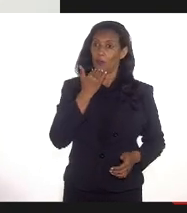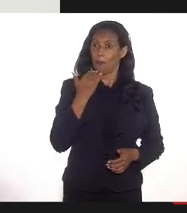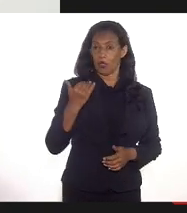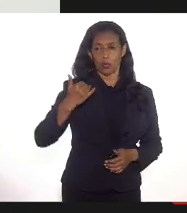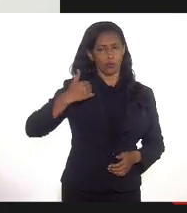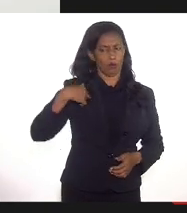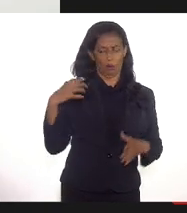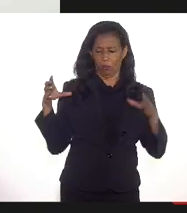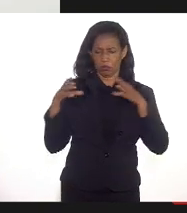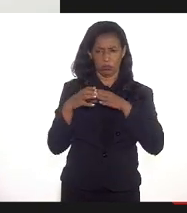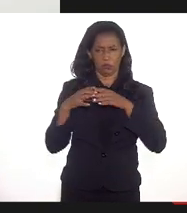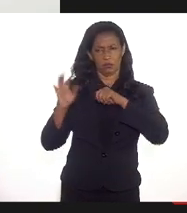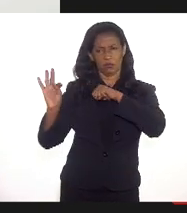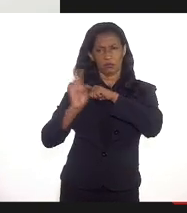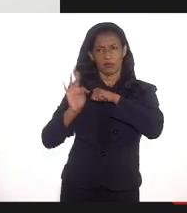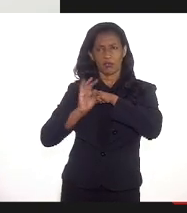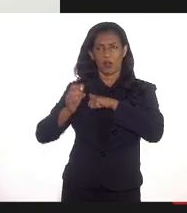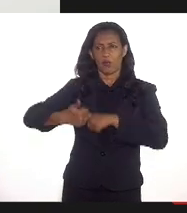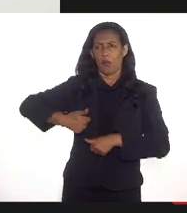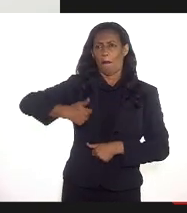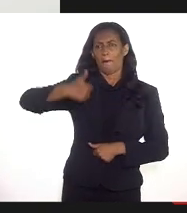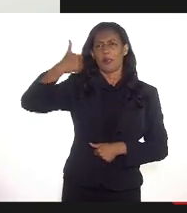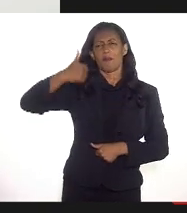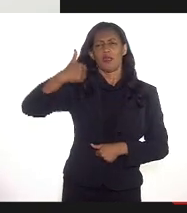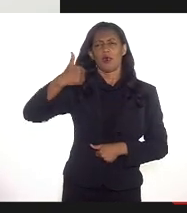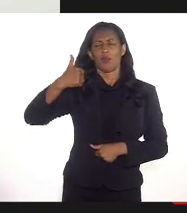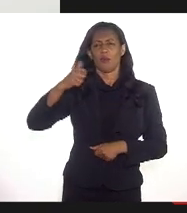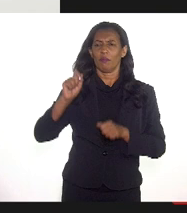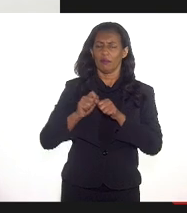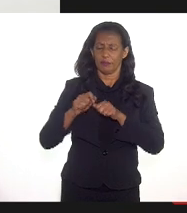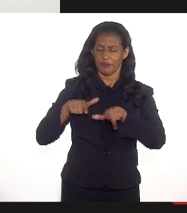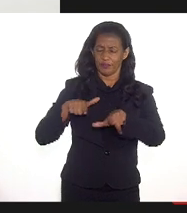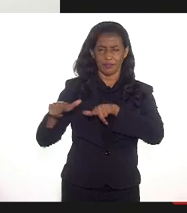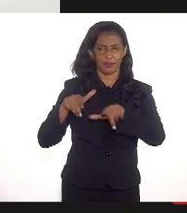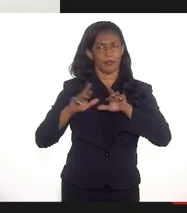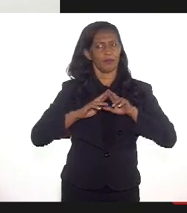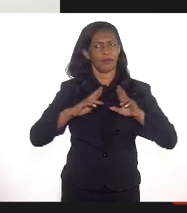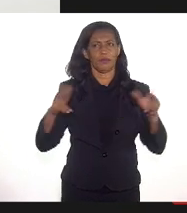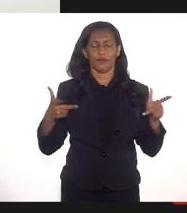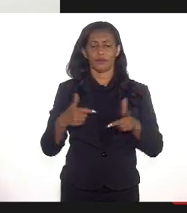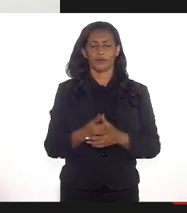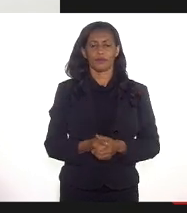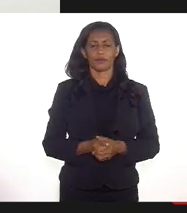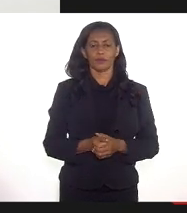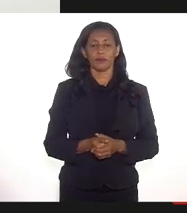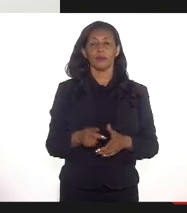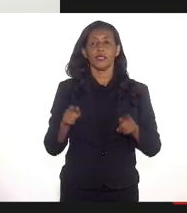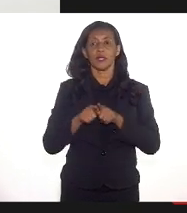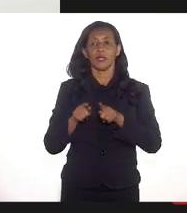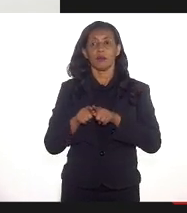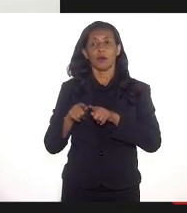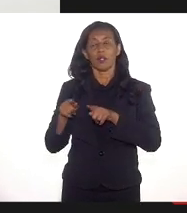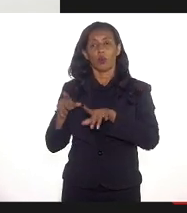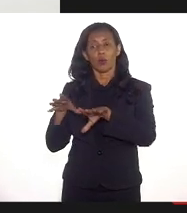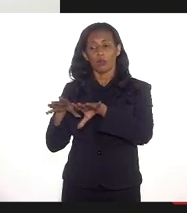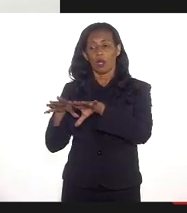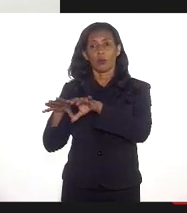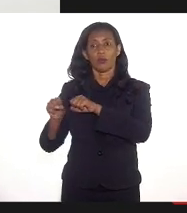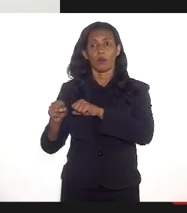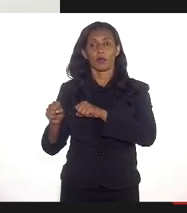os primeiros a fazer o pedido para fazer esse desmembramento. E com relação à conclusão, né? À